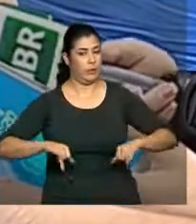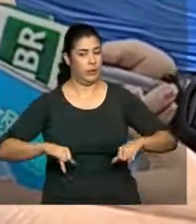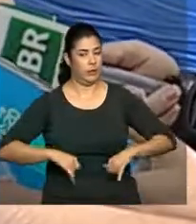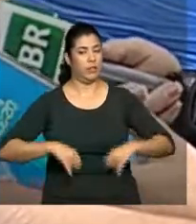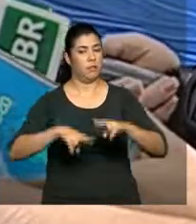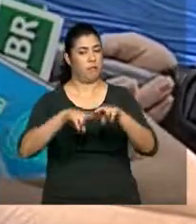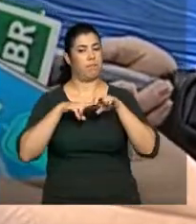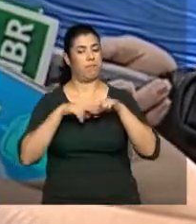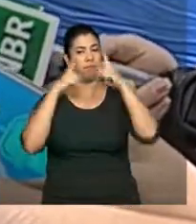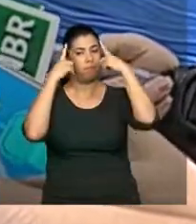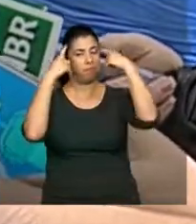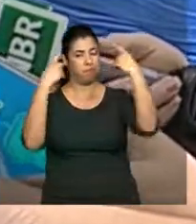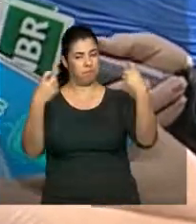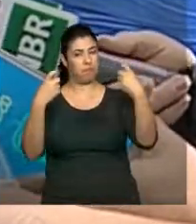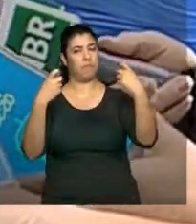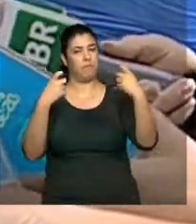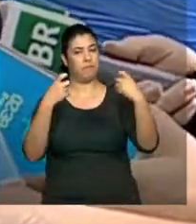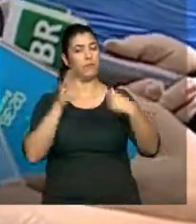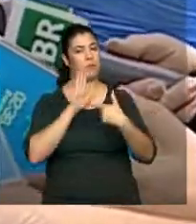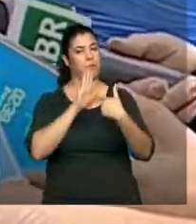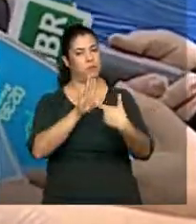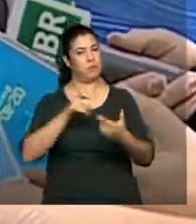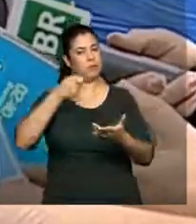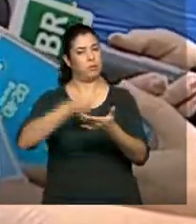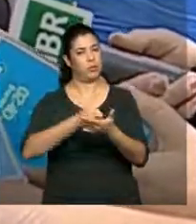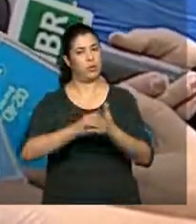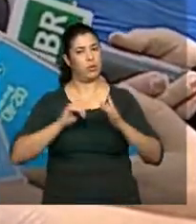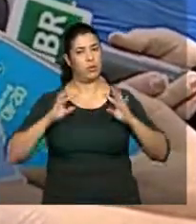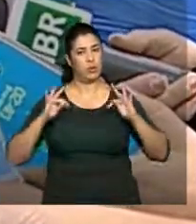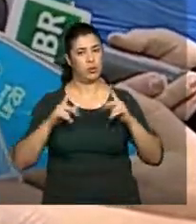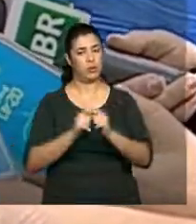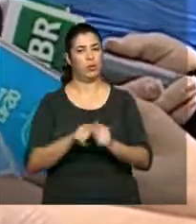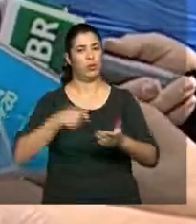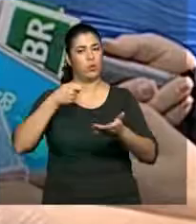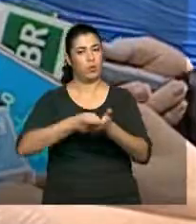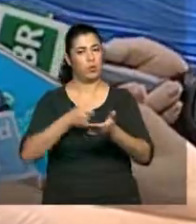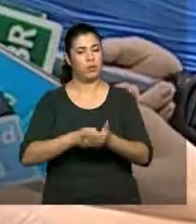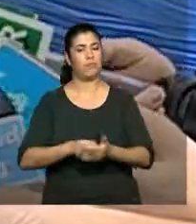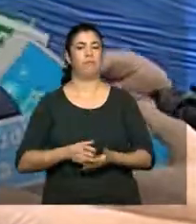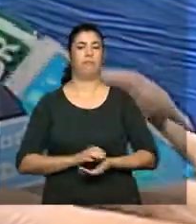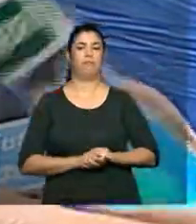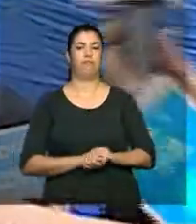sim é assustadora e vai exigir de todos nós muito esforço para enfrentá-la.